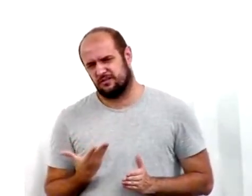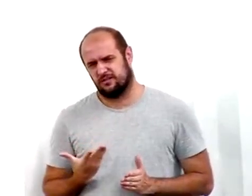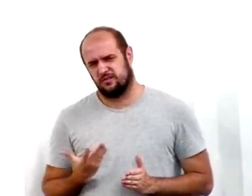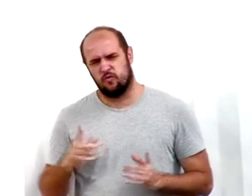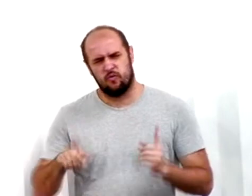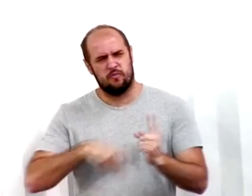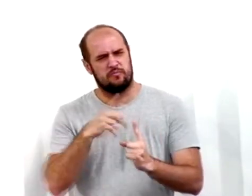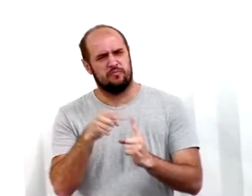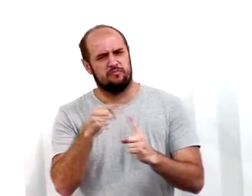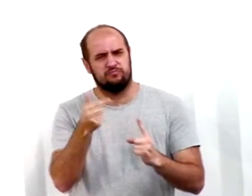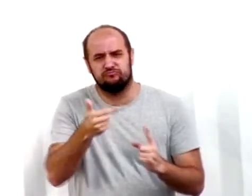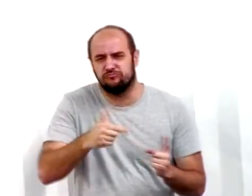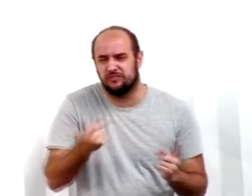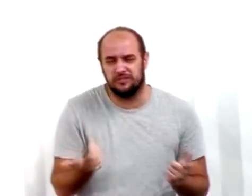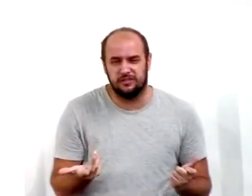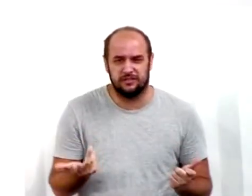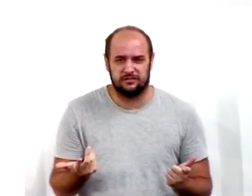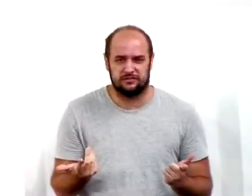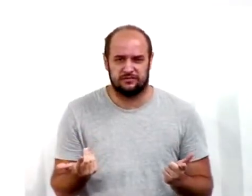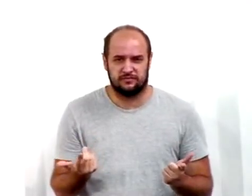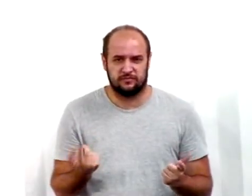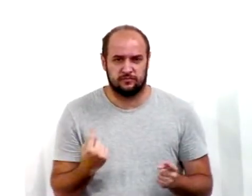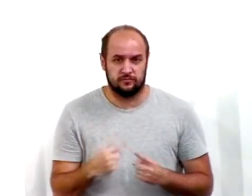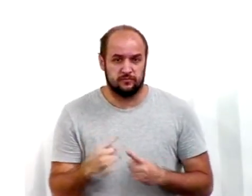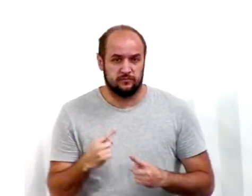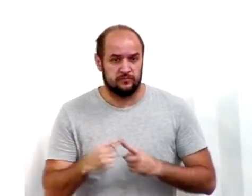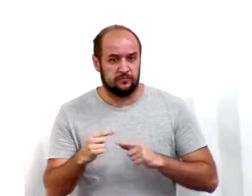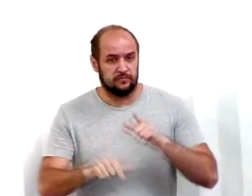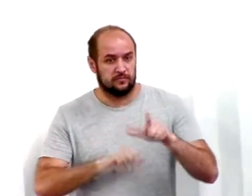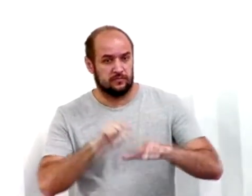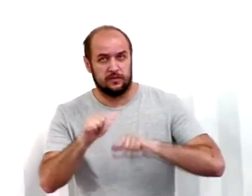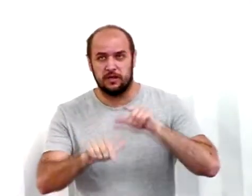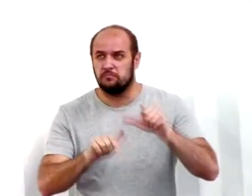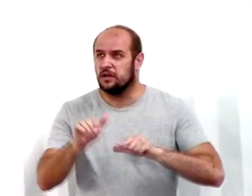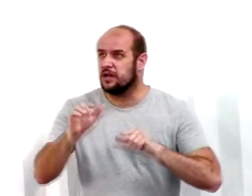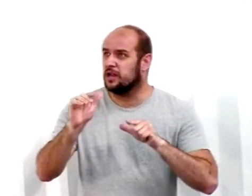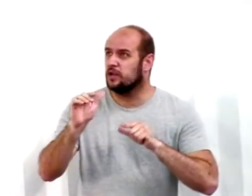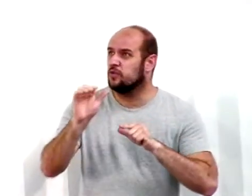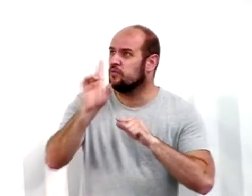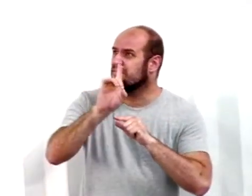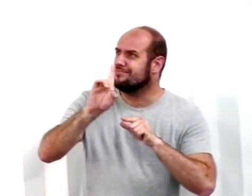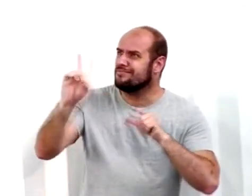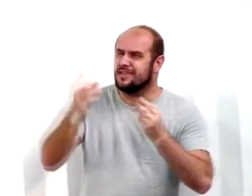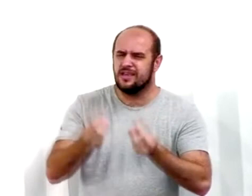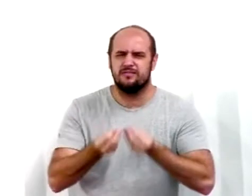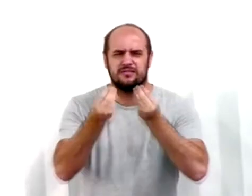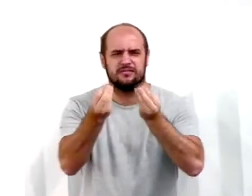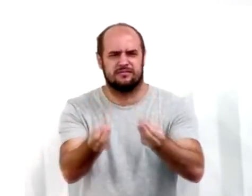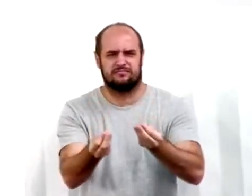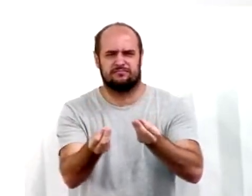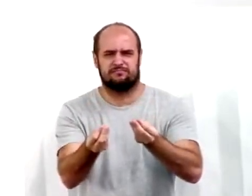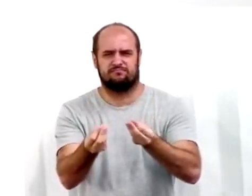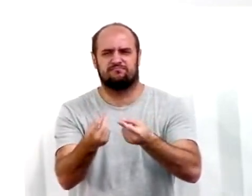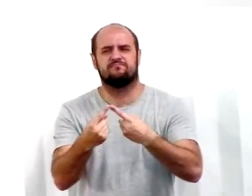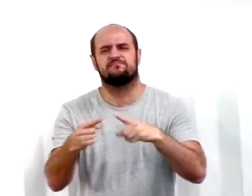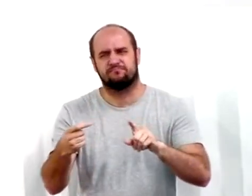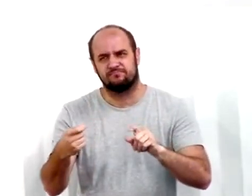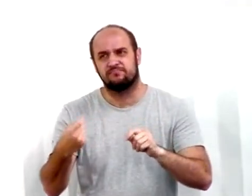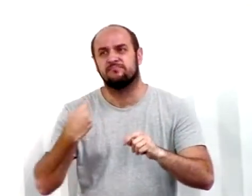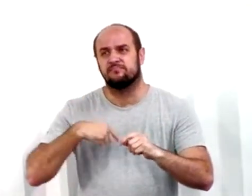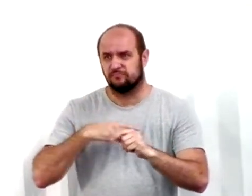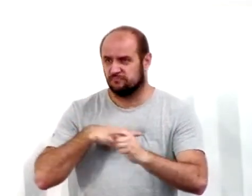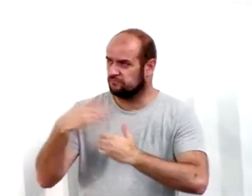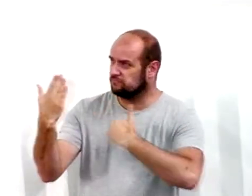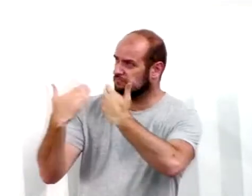mais propósito. O trabalho é uma dádiva do Senhor. Mas nós podemos nos relacionar com